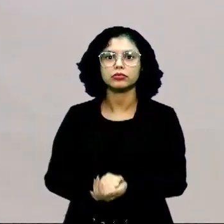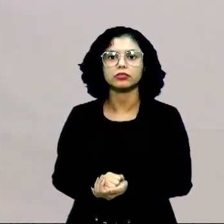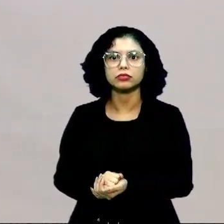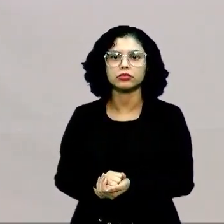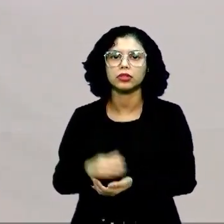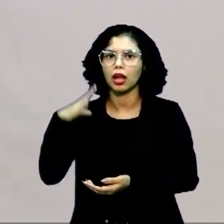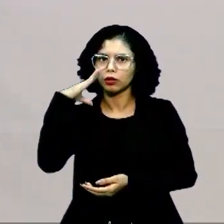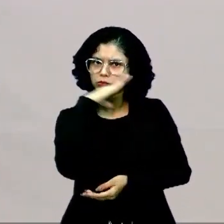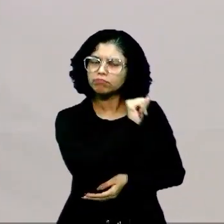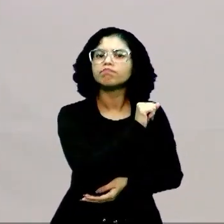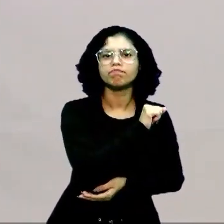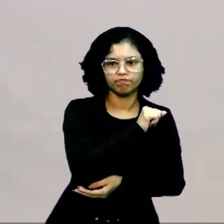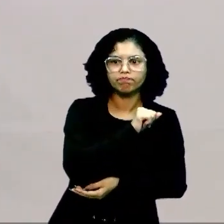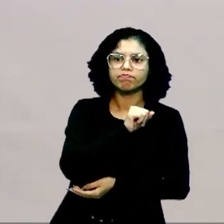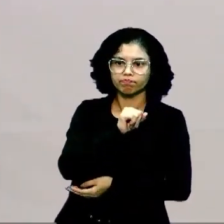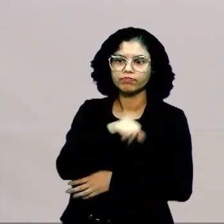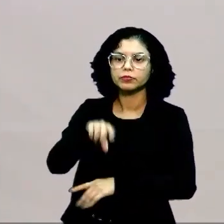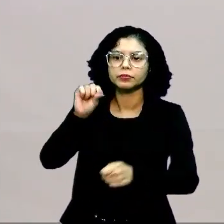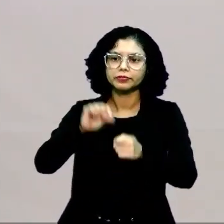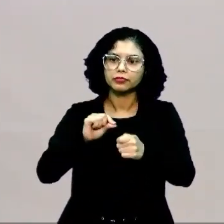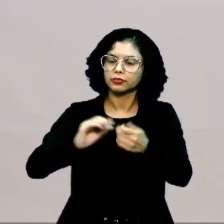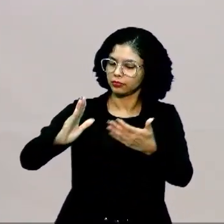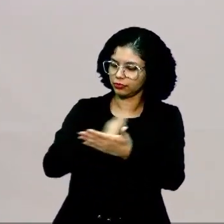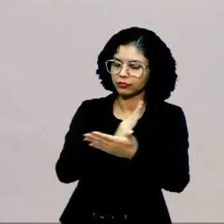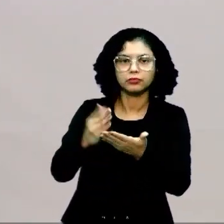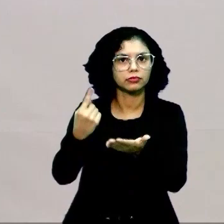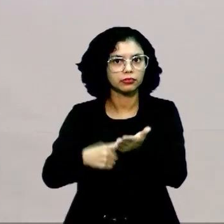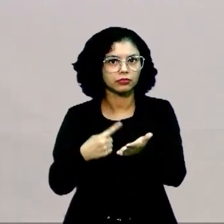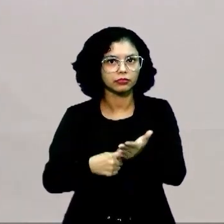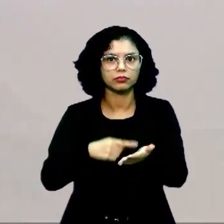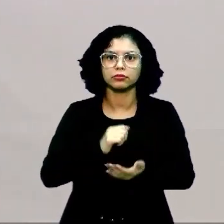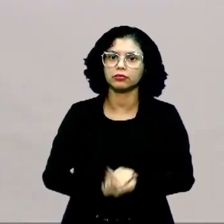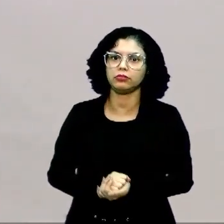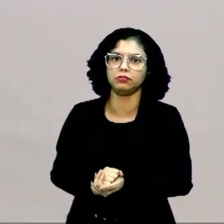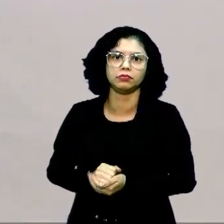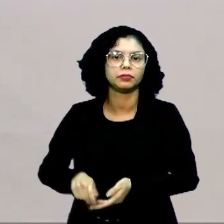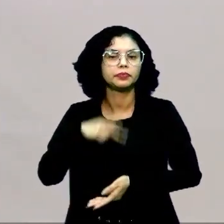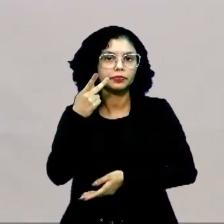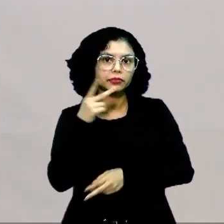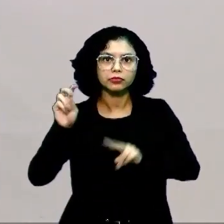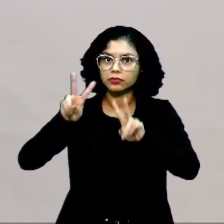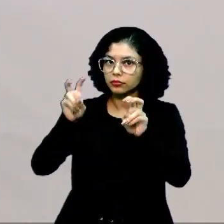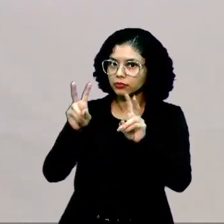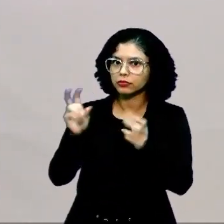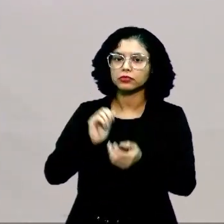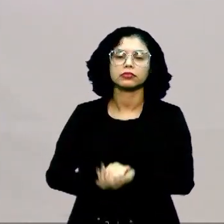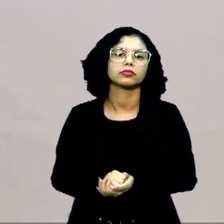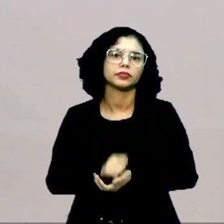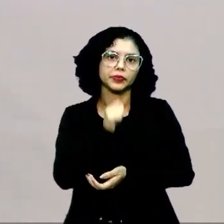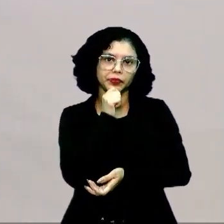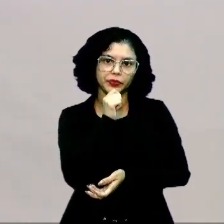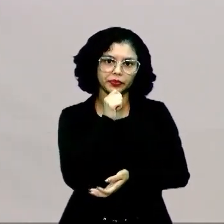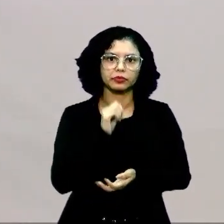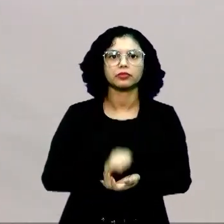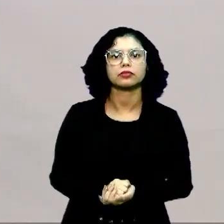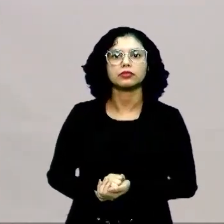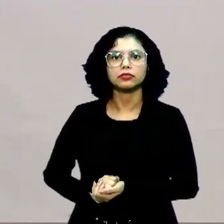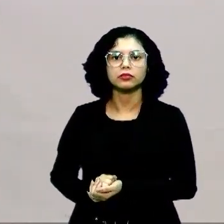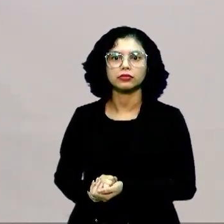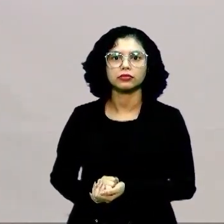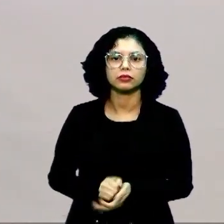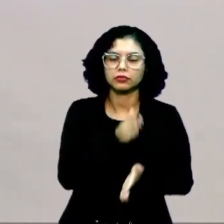que rapidamente são feitas algumas considerações a respeito de alguma temática e,